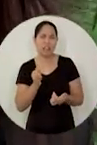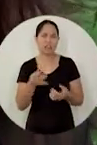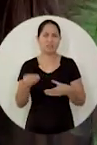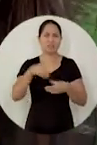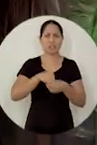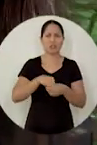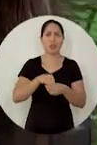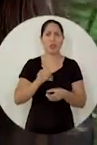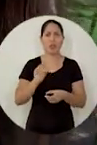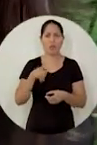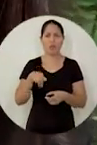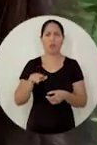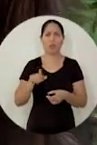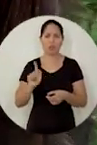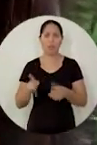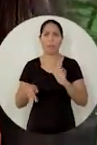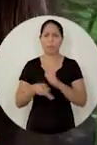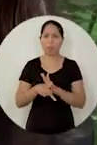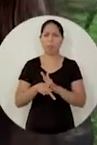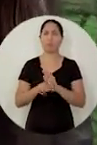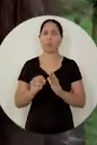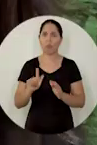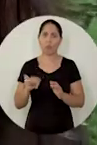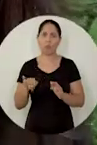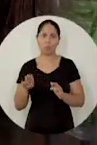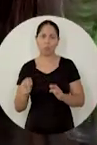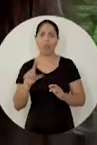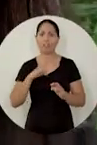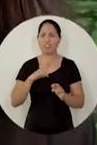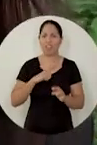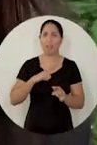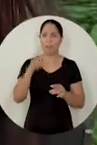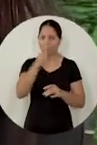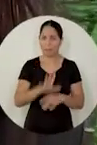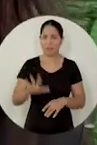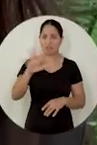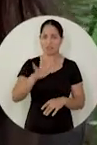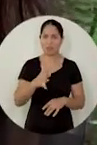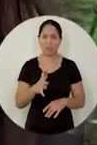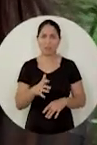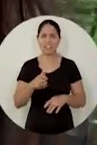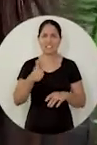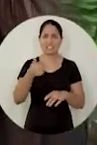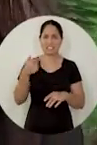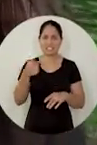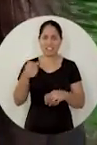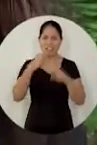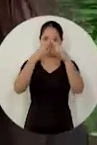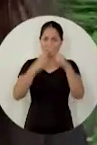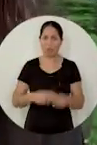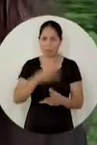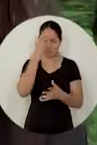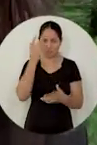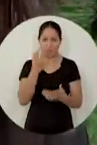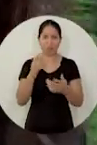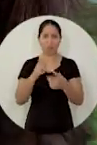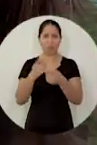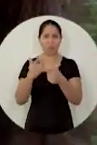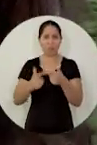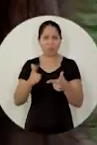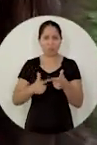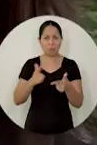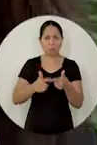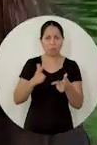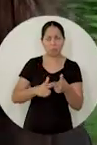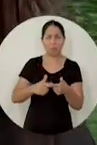a ONG Global Witness, em 2017, o Brasil liderou o ranking de assassinatos de ativistas ambientais. Doutor Alberto, por